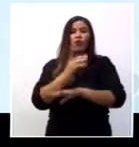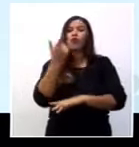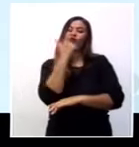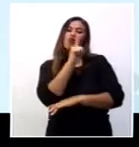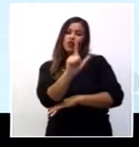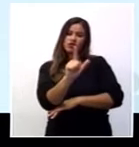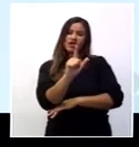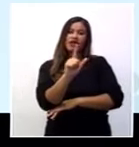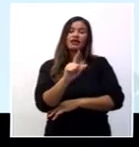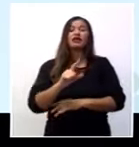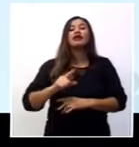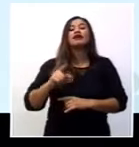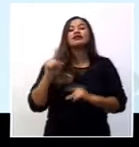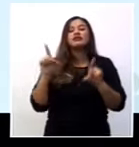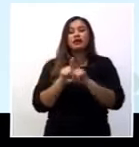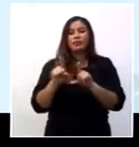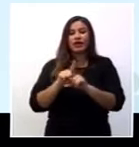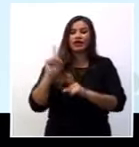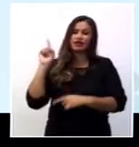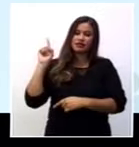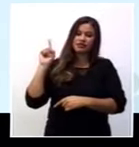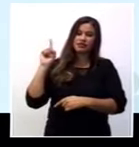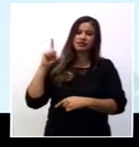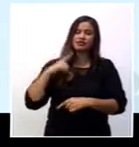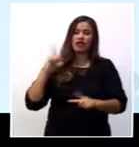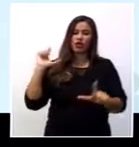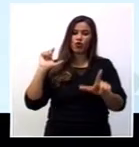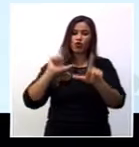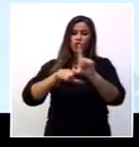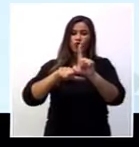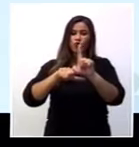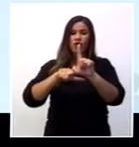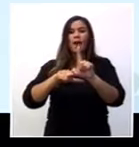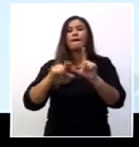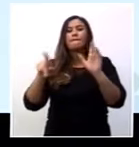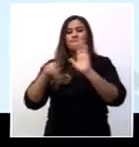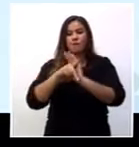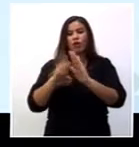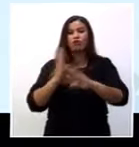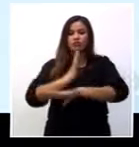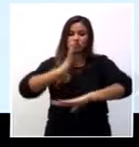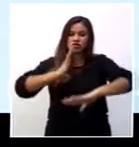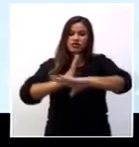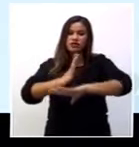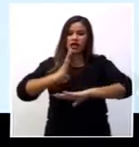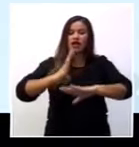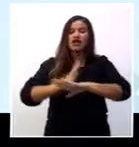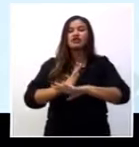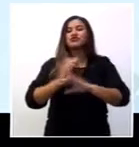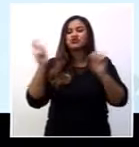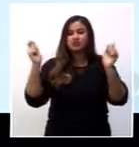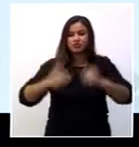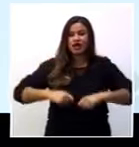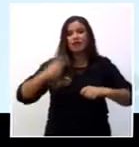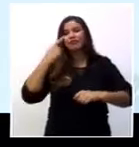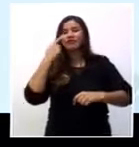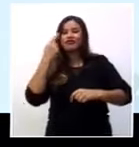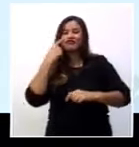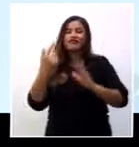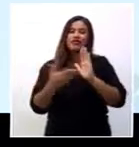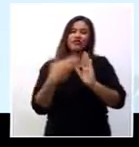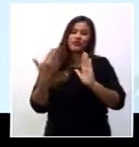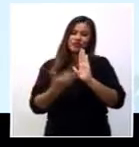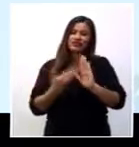Mas lá na página tem um link de acesso onde vocês conseguem acessar esse livro de atividades,